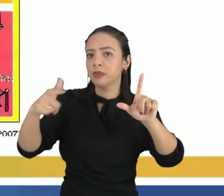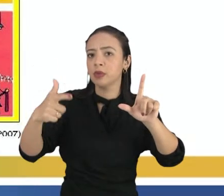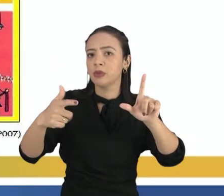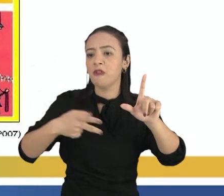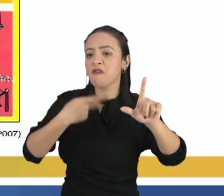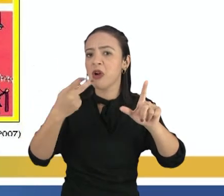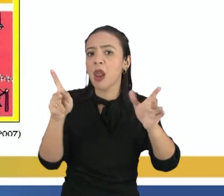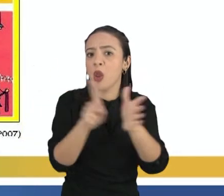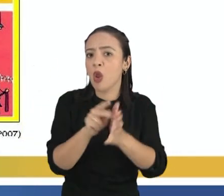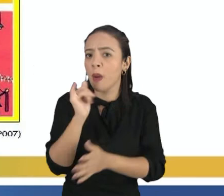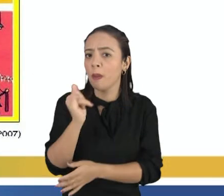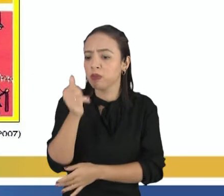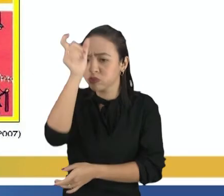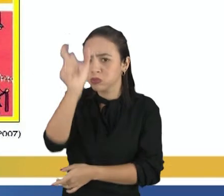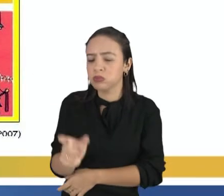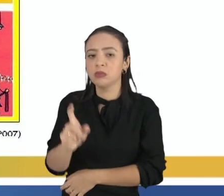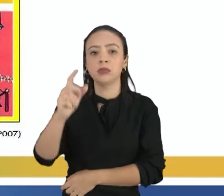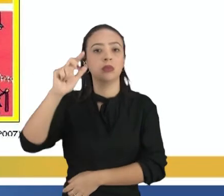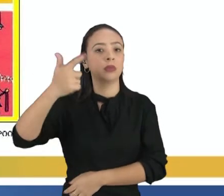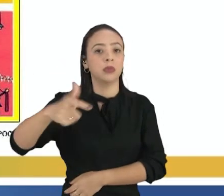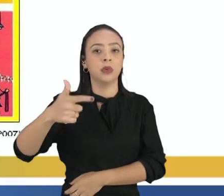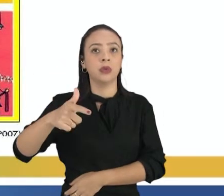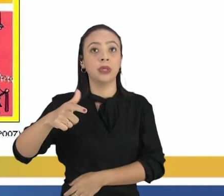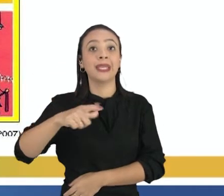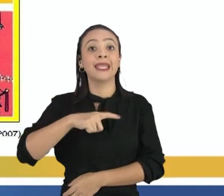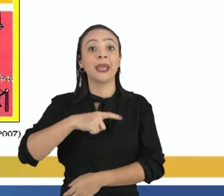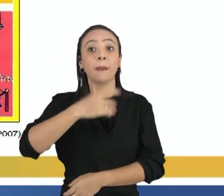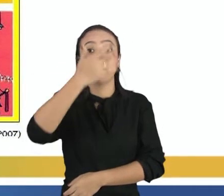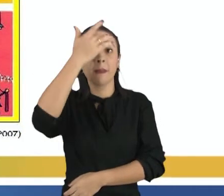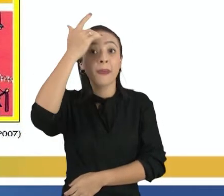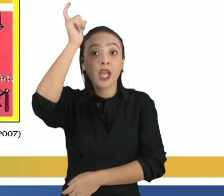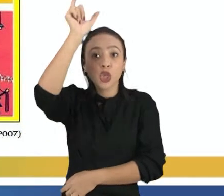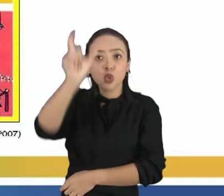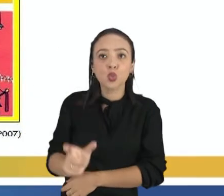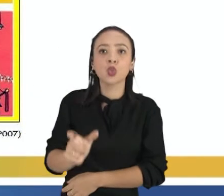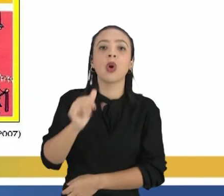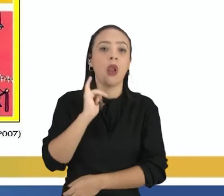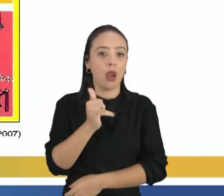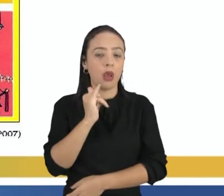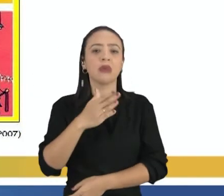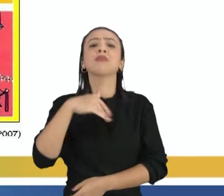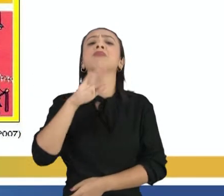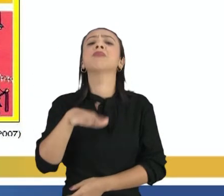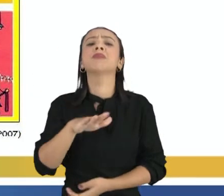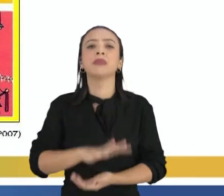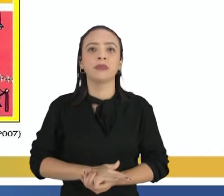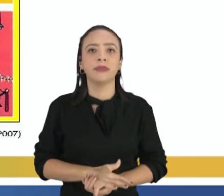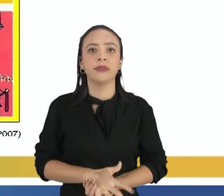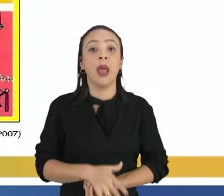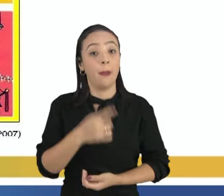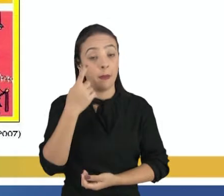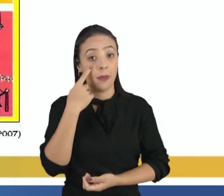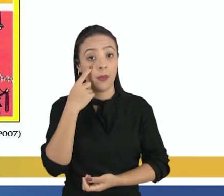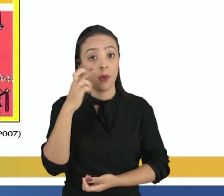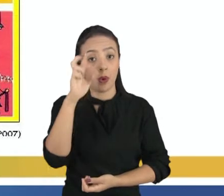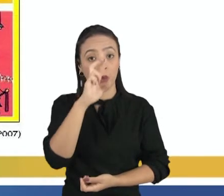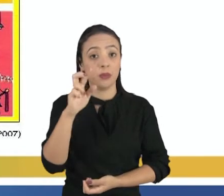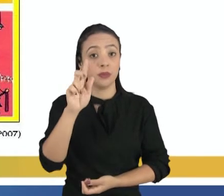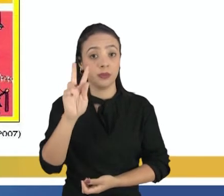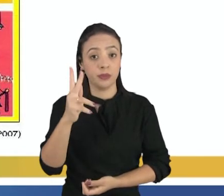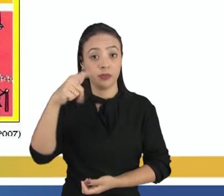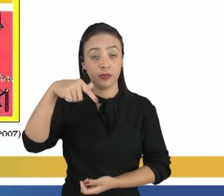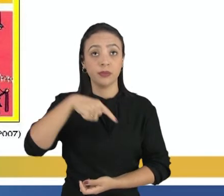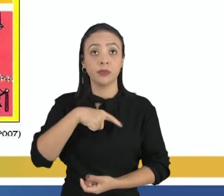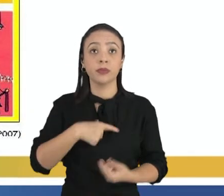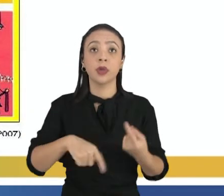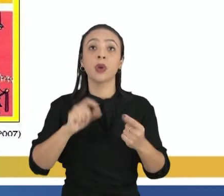de um narrador. Você observa que só tem a fala de personagens. Aí quem são os personagens? Você observa nessa HQ